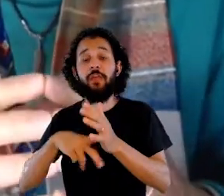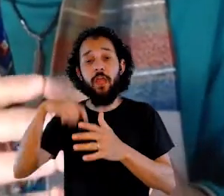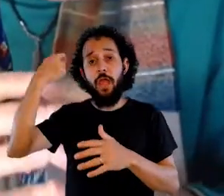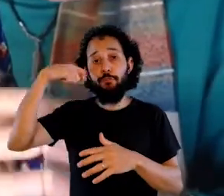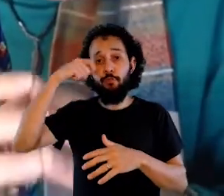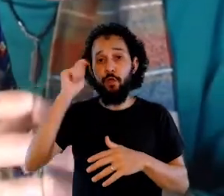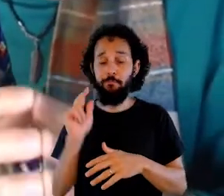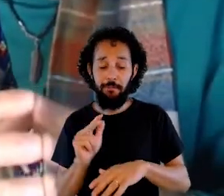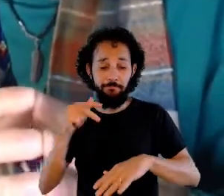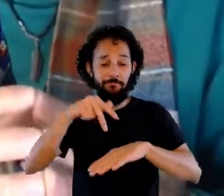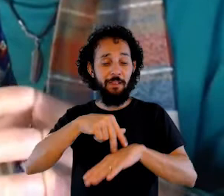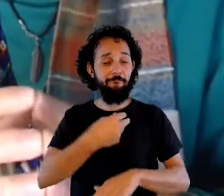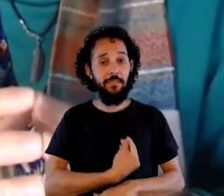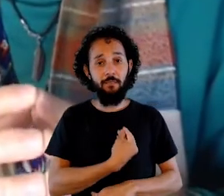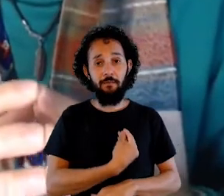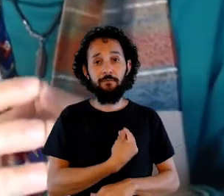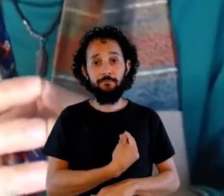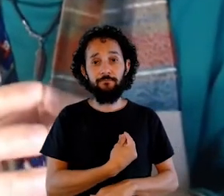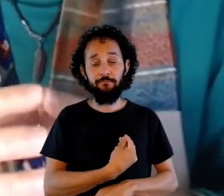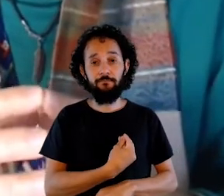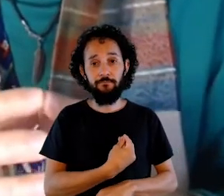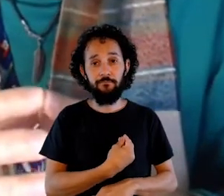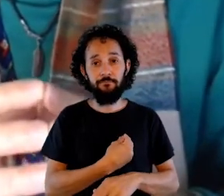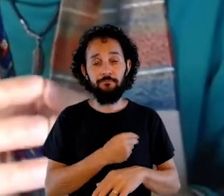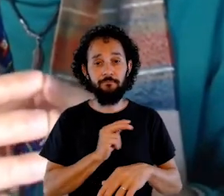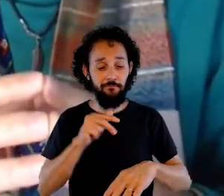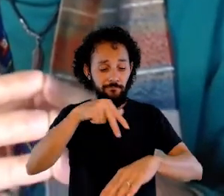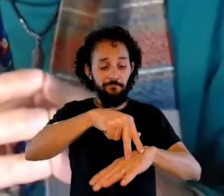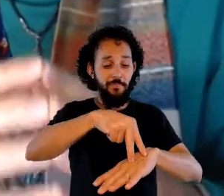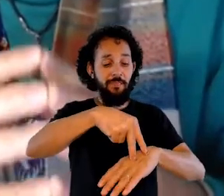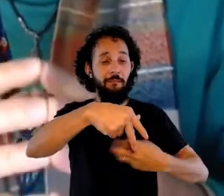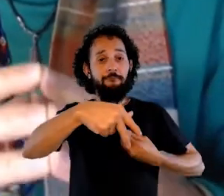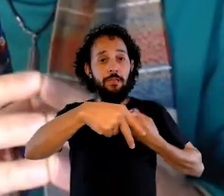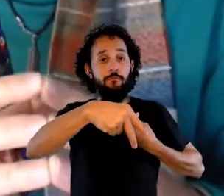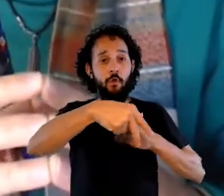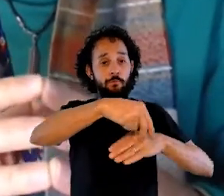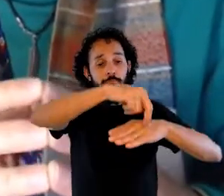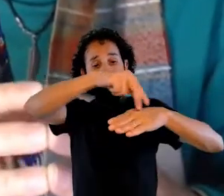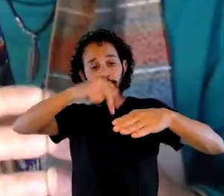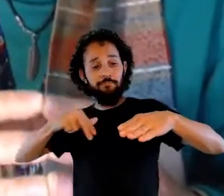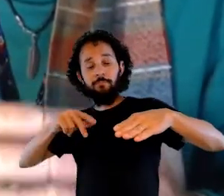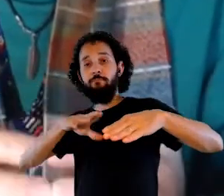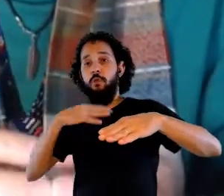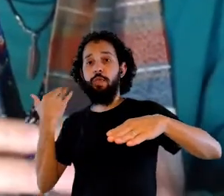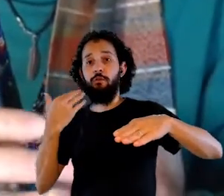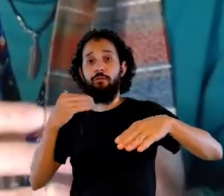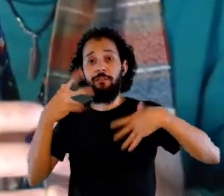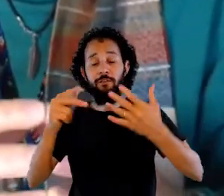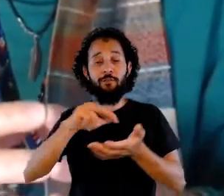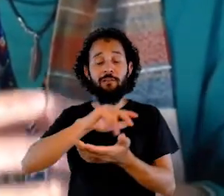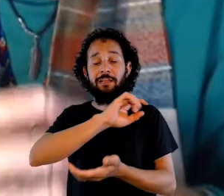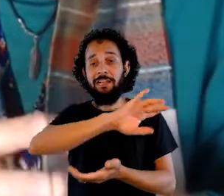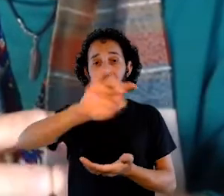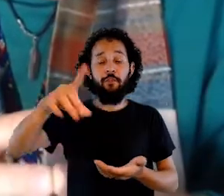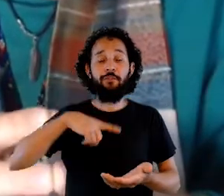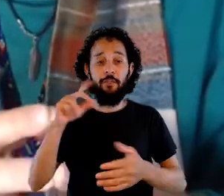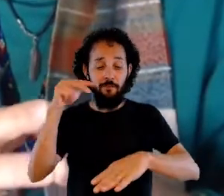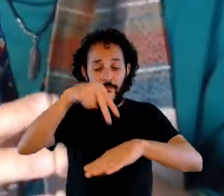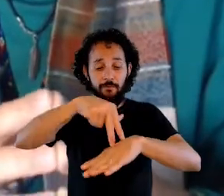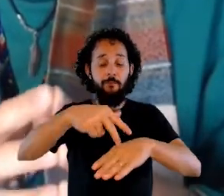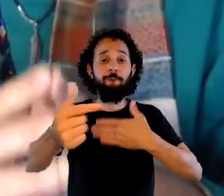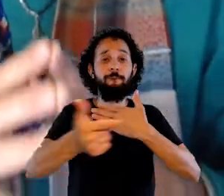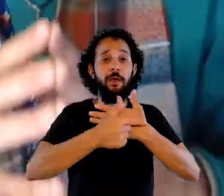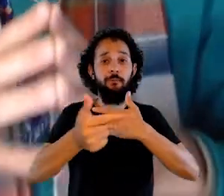Eles entram e saem de cena, e cada um no seu tempo representa diversos papéis, como isso foi falado por Shakespeare,